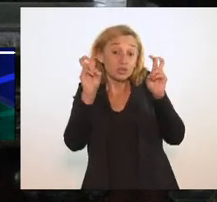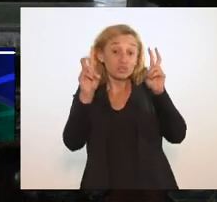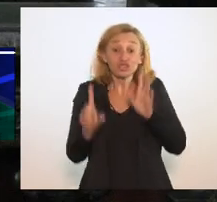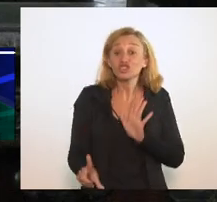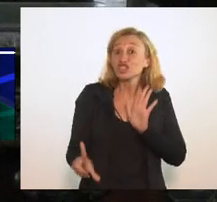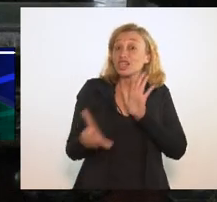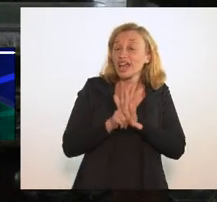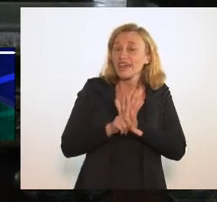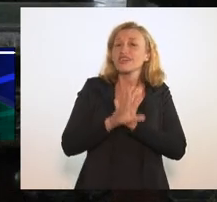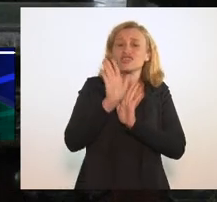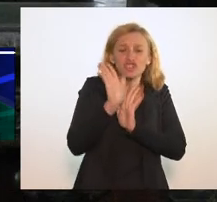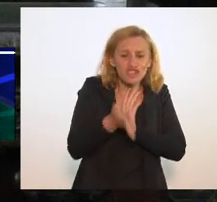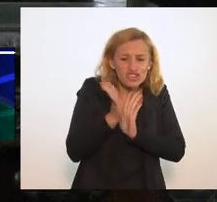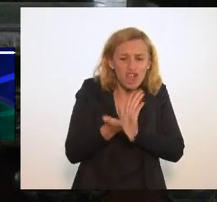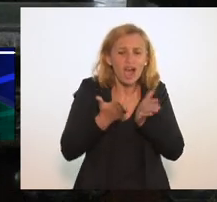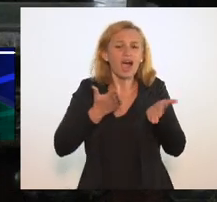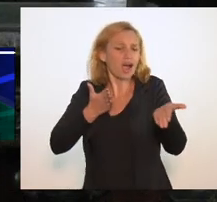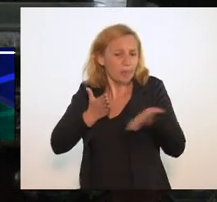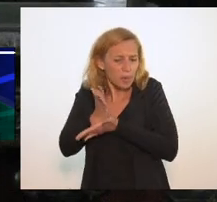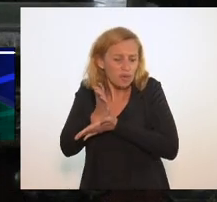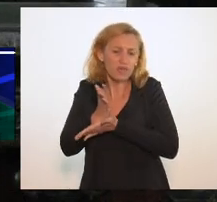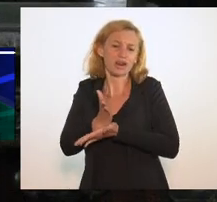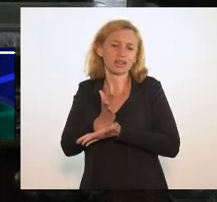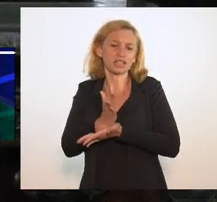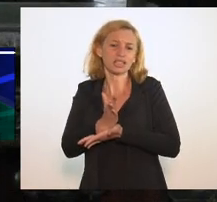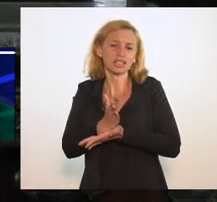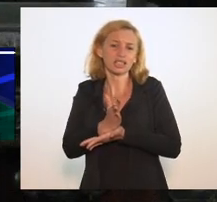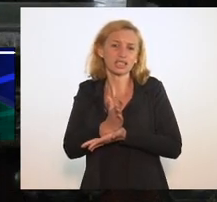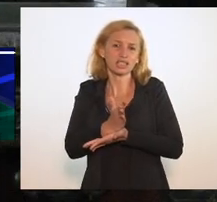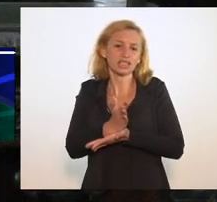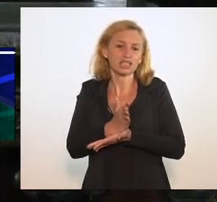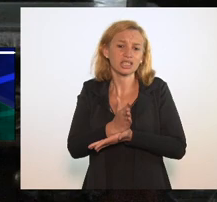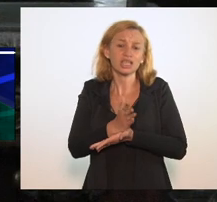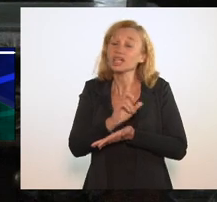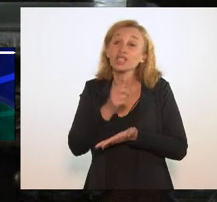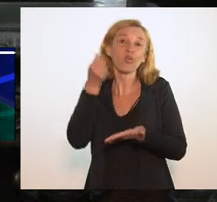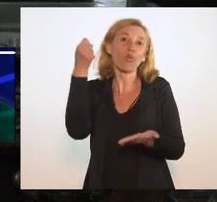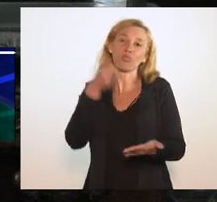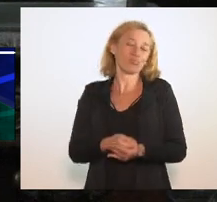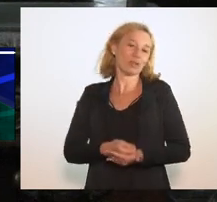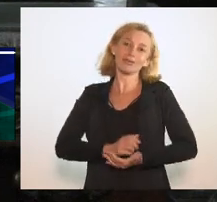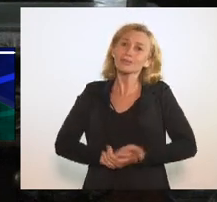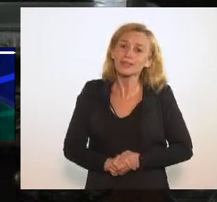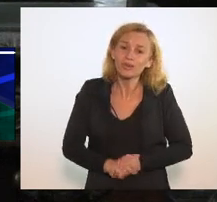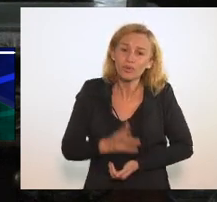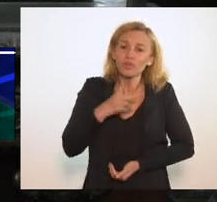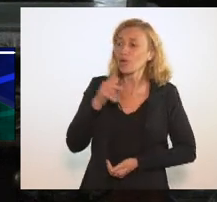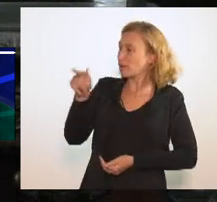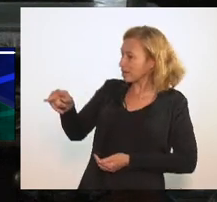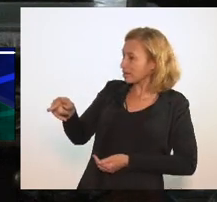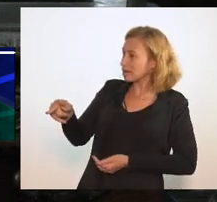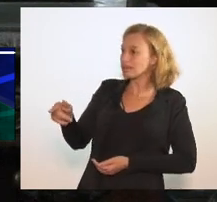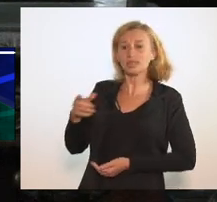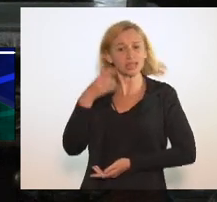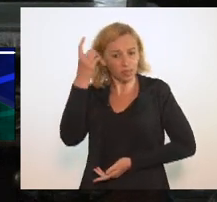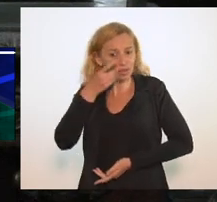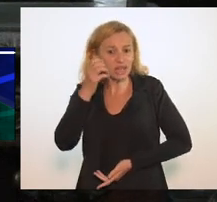leis que já foram aprovadas e que não estão sendo cumpridas, como falou aqui a deputada